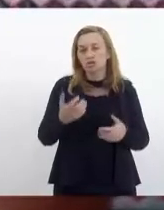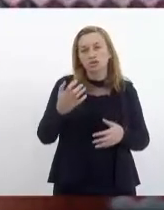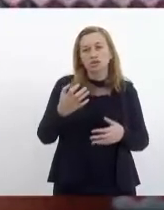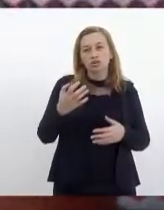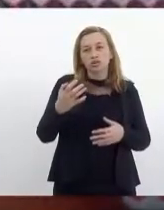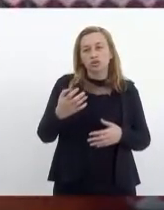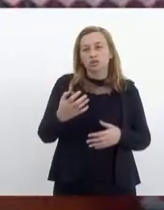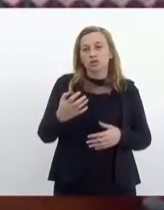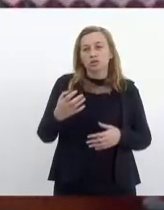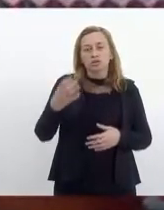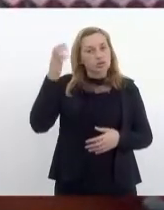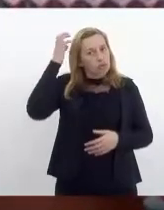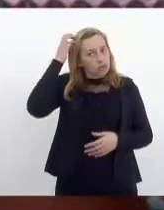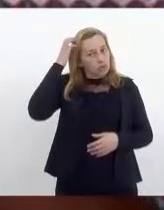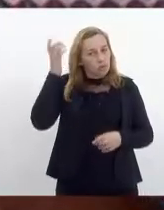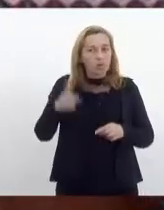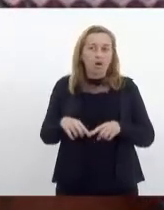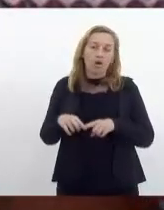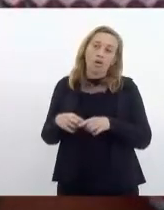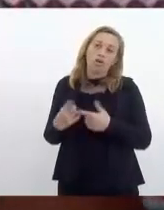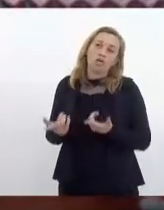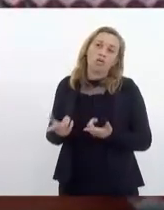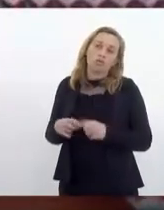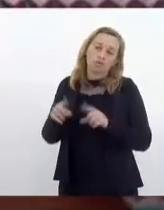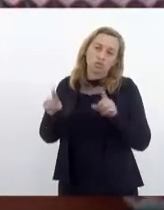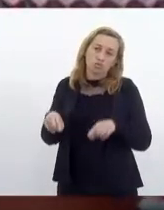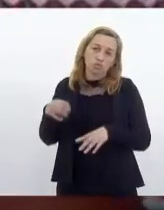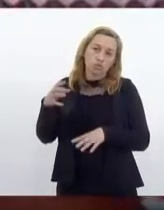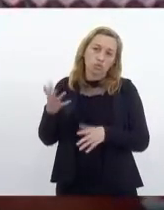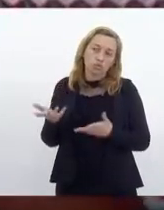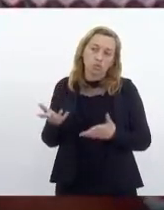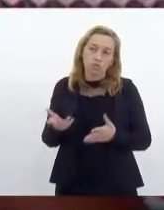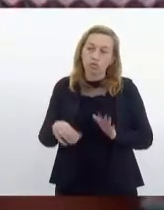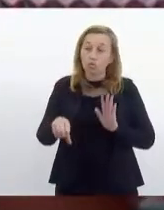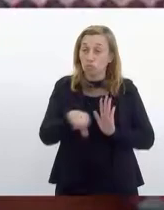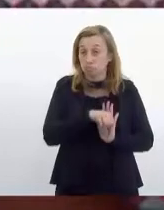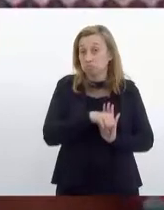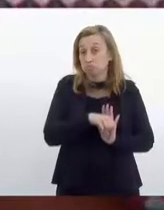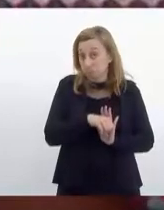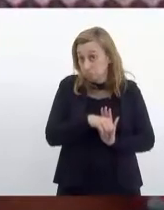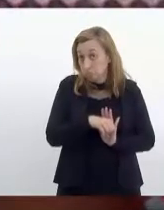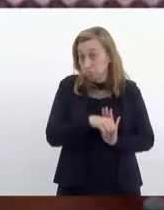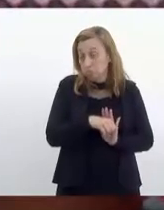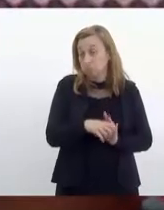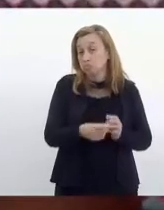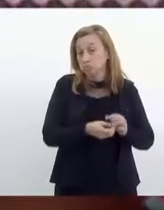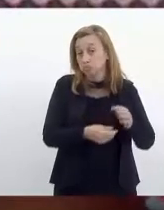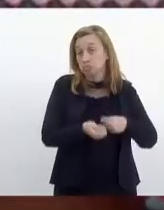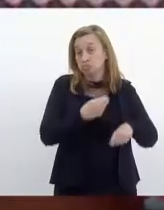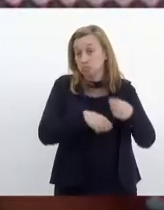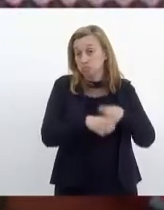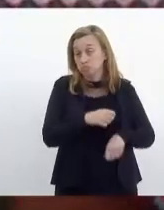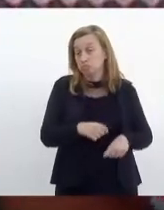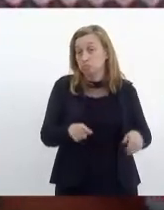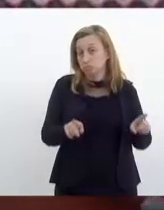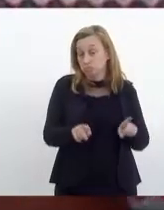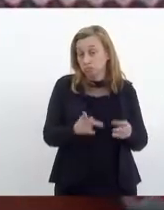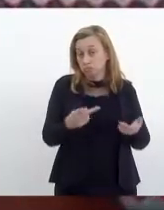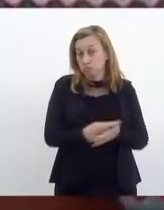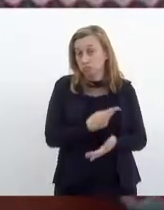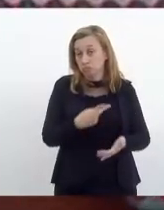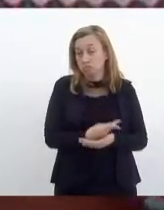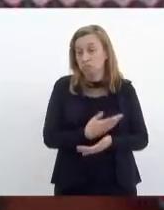impostas aos servidores, no caso de condenação por crime de improbidade administrativa. Isso posto,